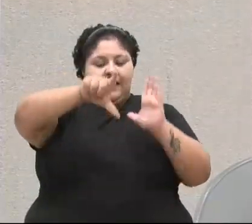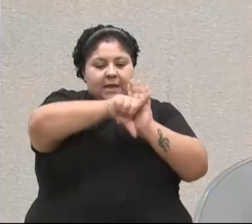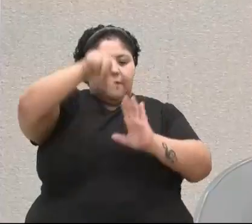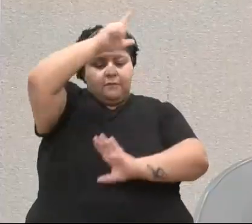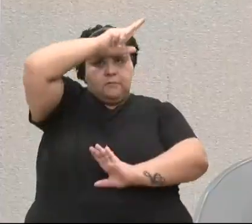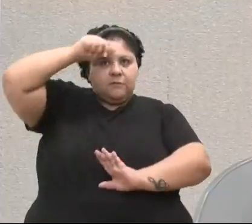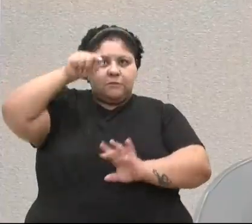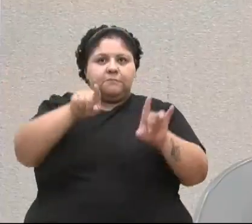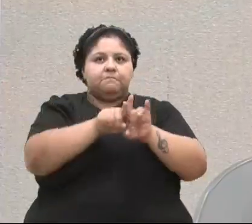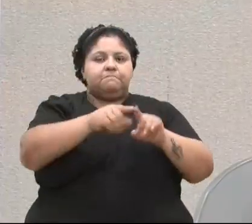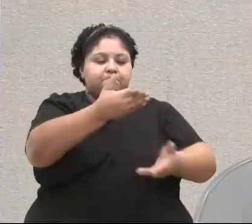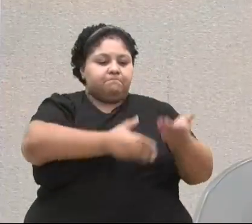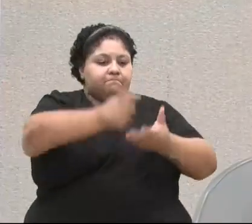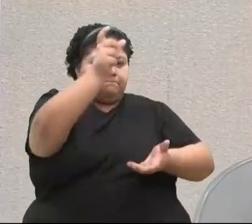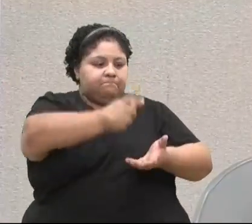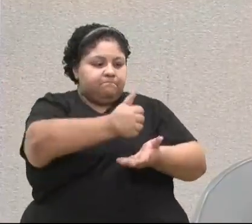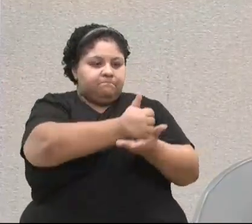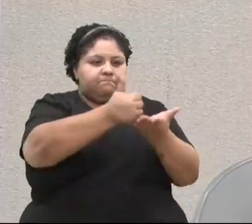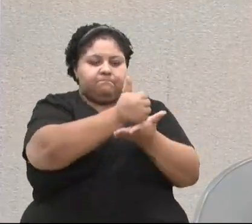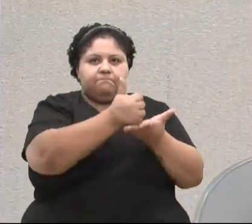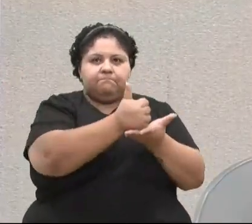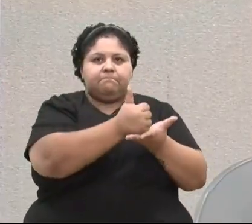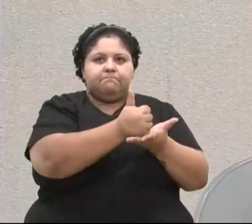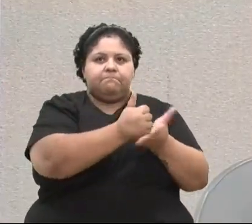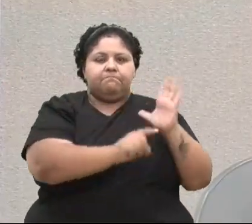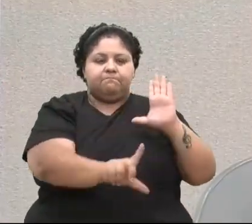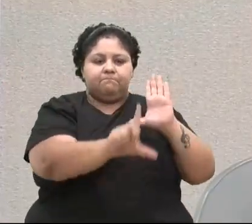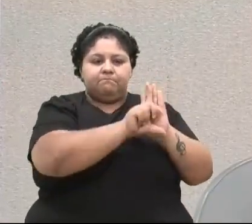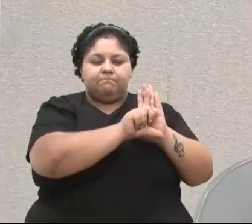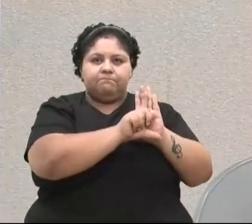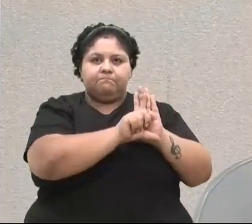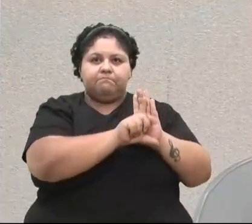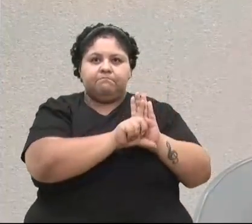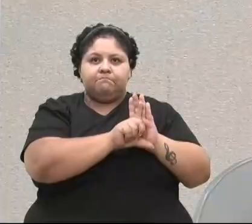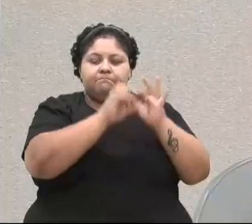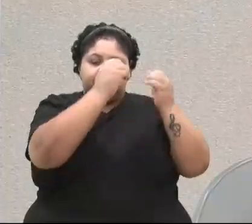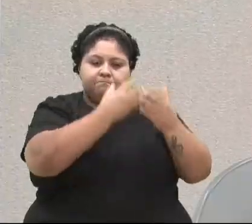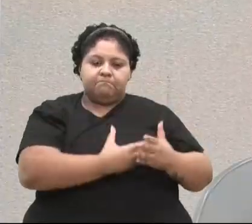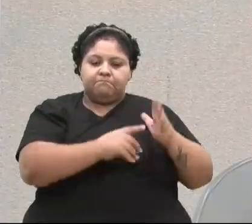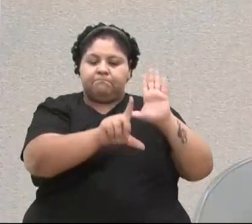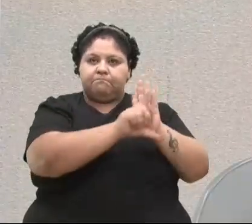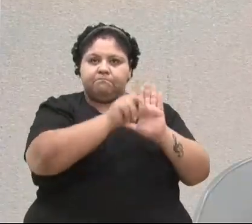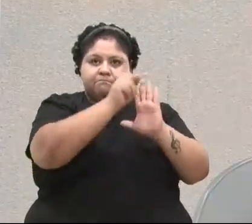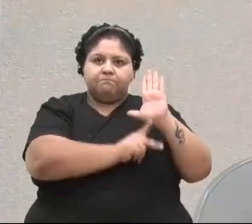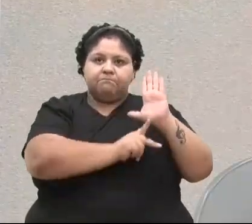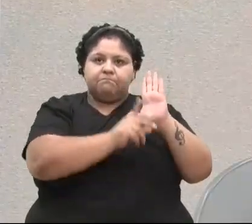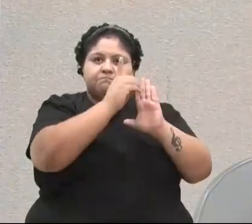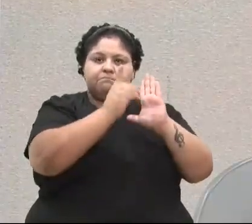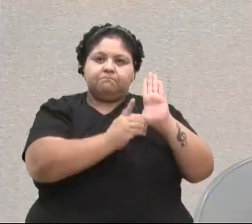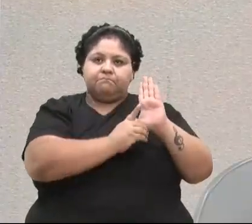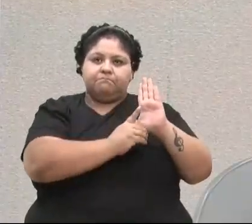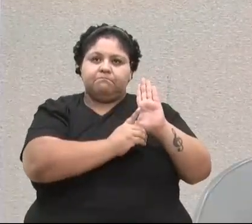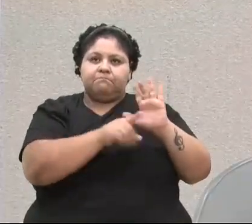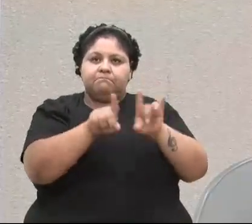esta comissão por seus integrantes, com base nos dispositivos legais citados, opina pela legalidade do projeto de decreto legislativo proposto,